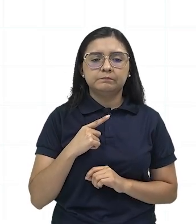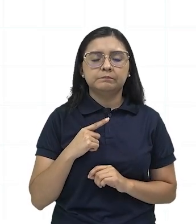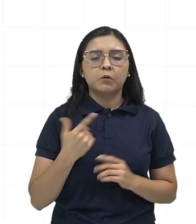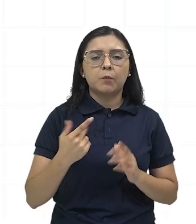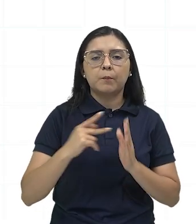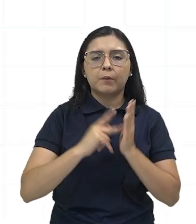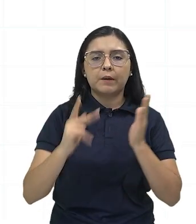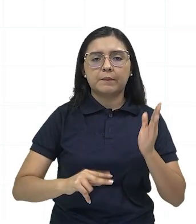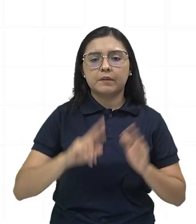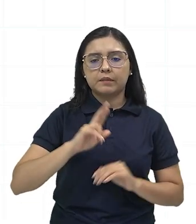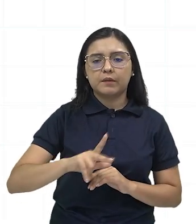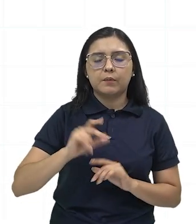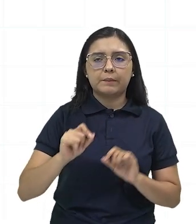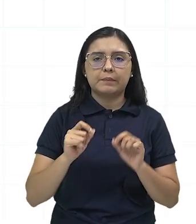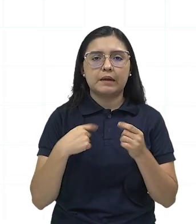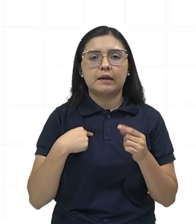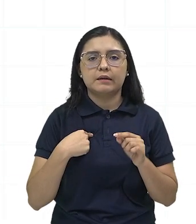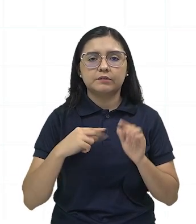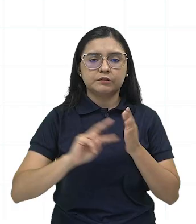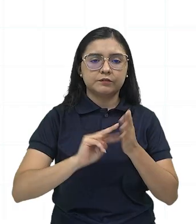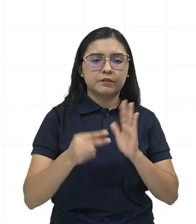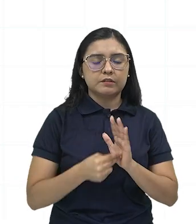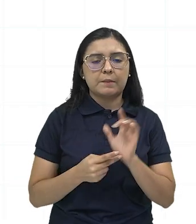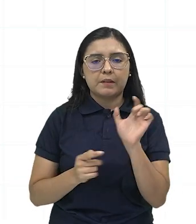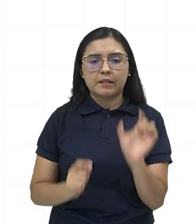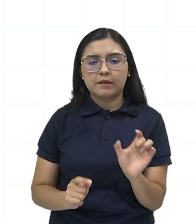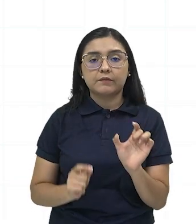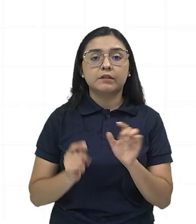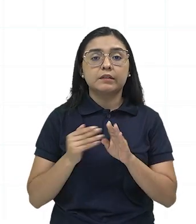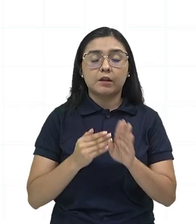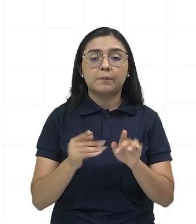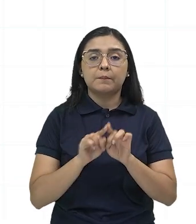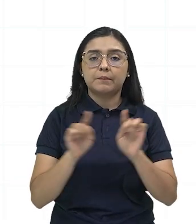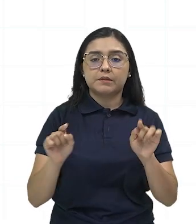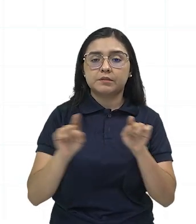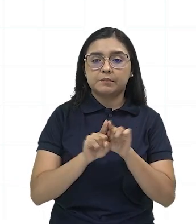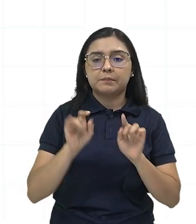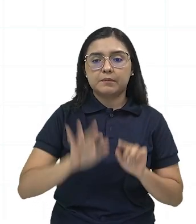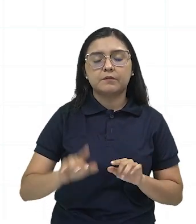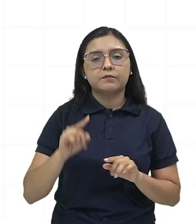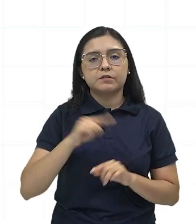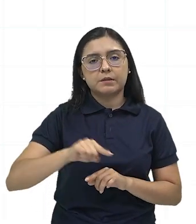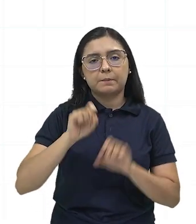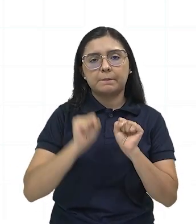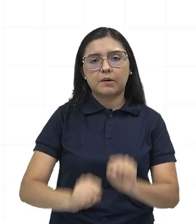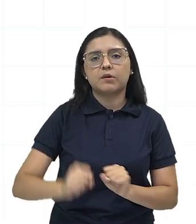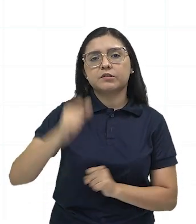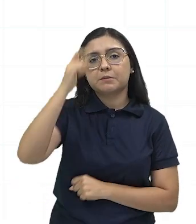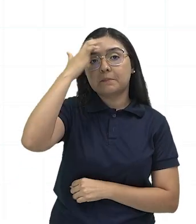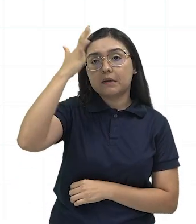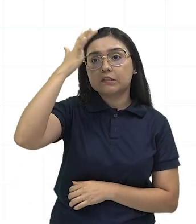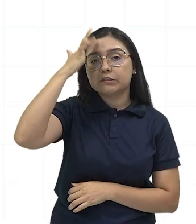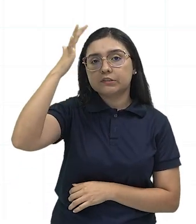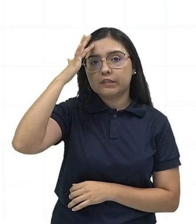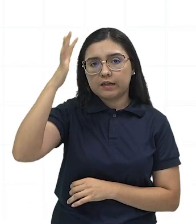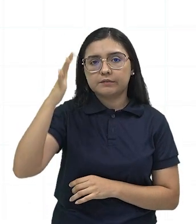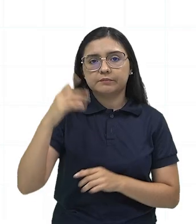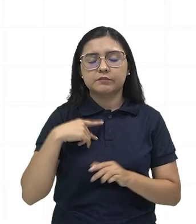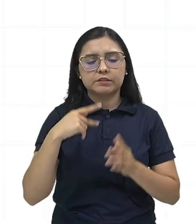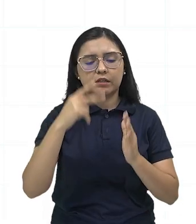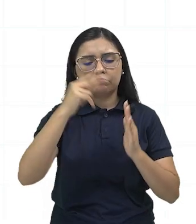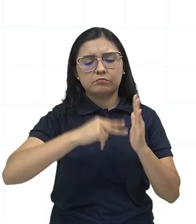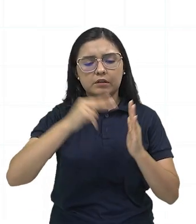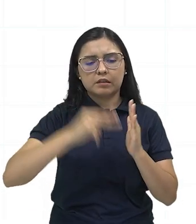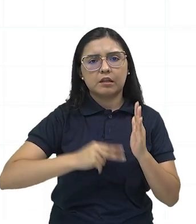é para fazer tanto sentido apenas na palavra, mas também nas suas imagens. Quando você consegue imaginar essas imagens que o poema traz, é